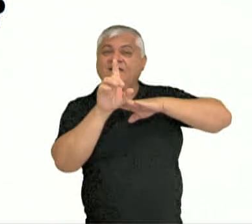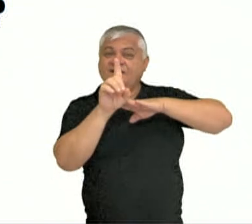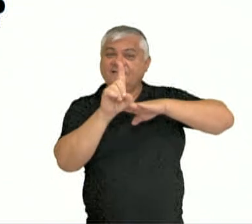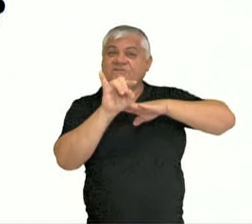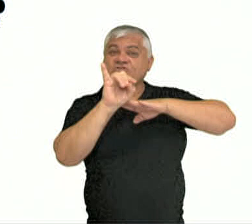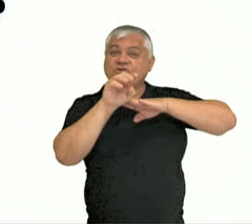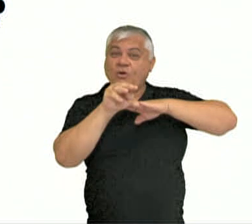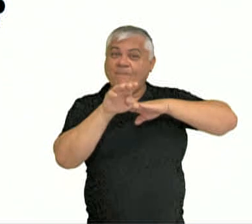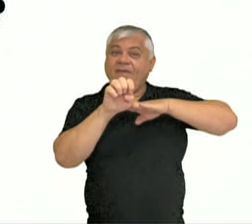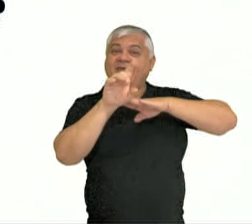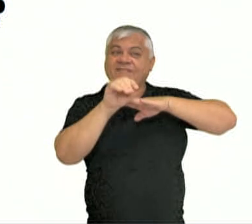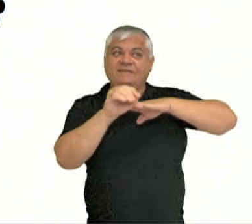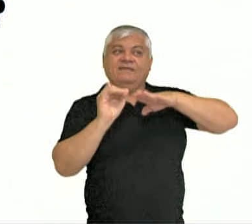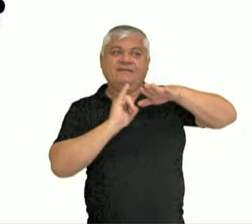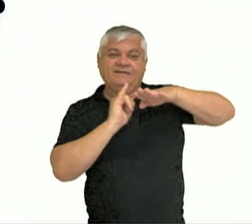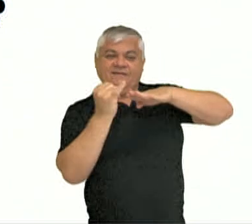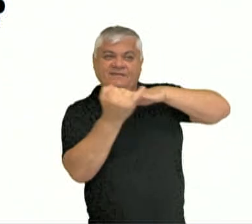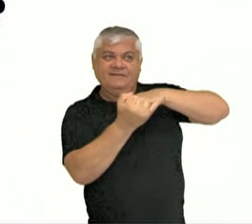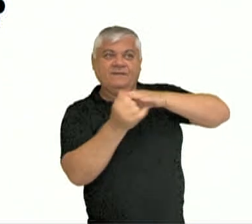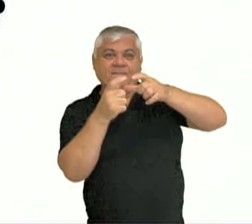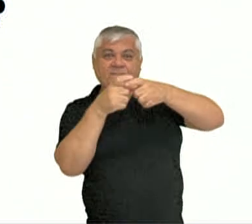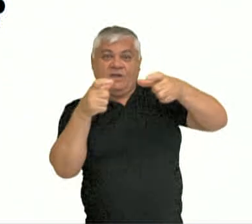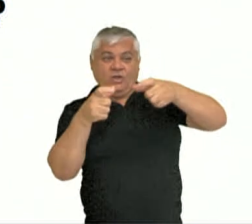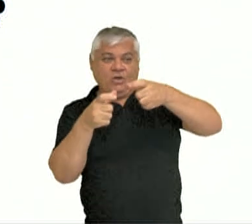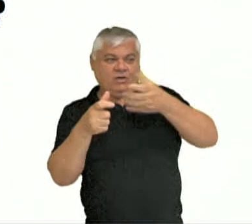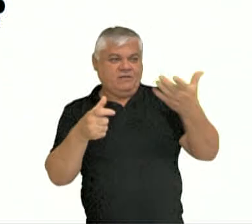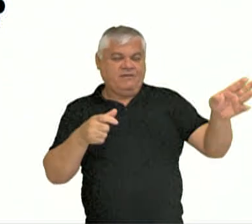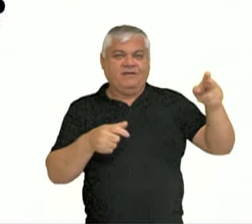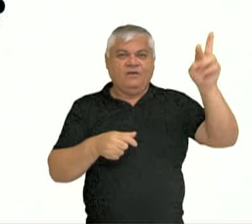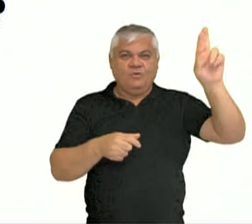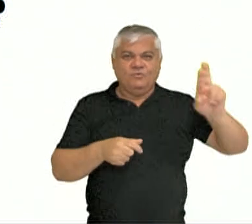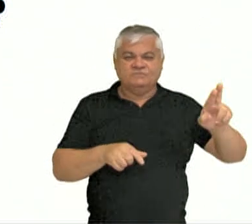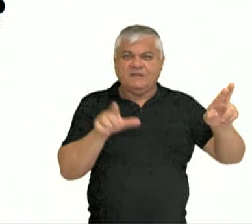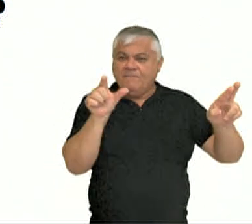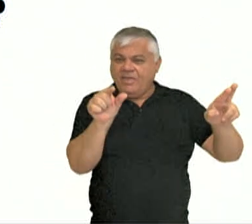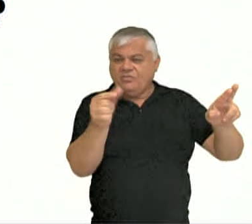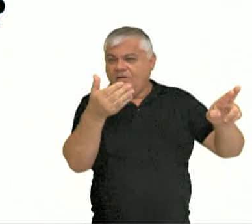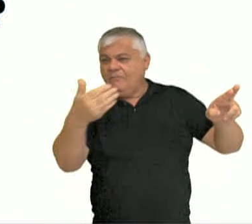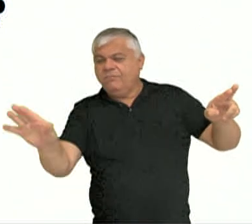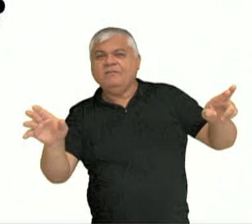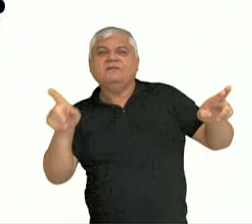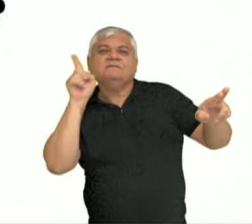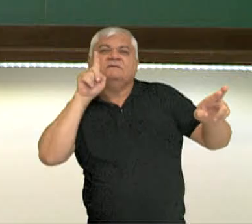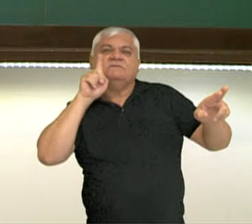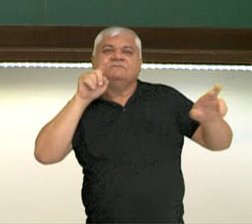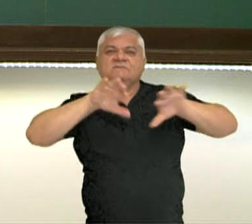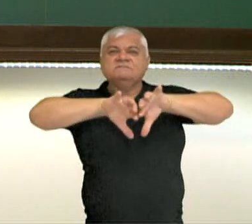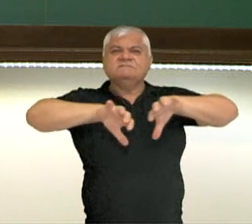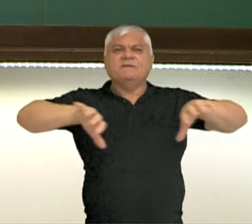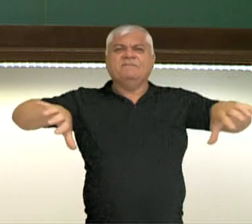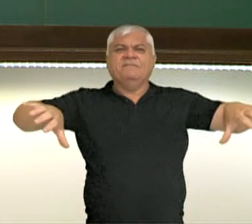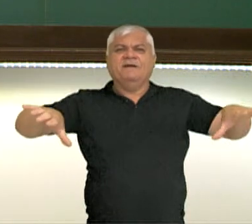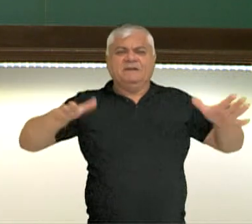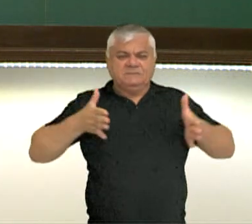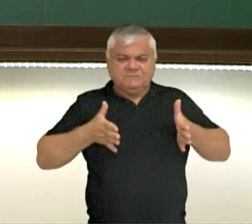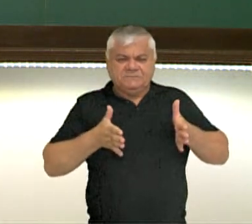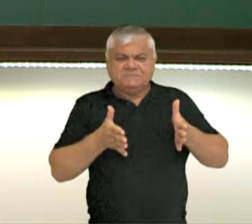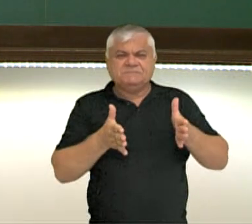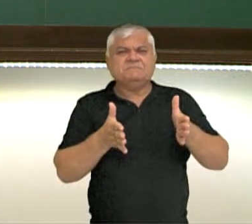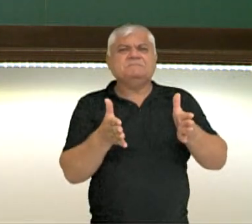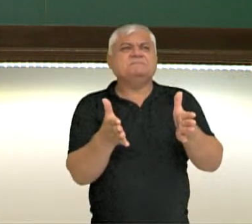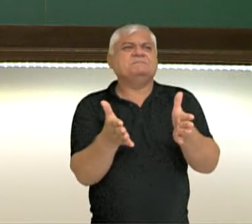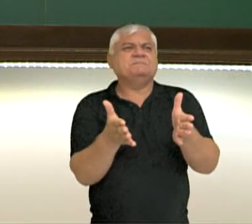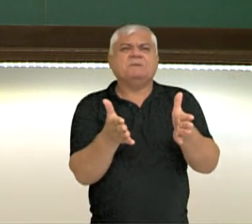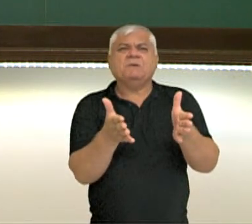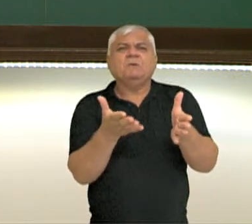Estados Unidos. A Dioméde maior é da Rússia, a Dioméde menor é dos Estados Unidos. O que acontece? Bem no